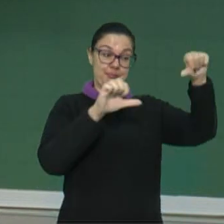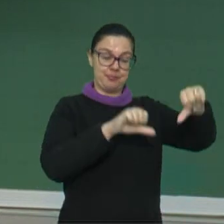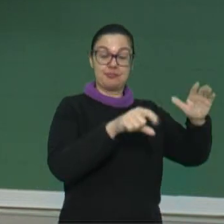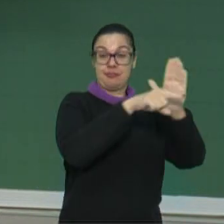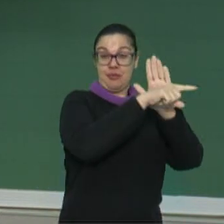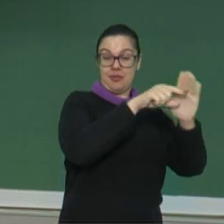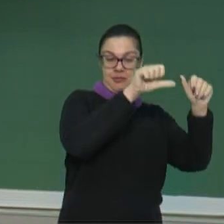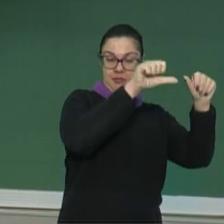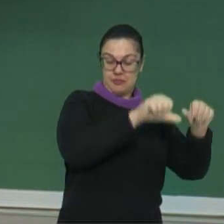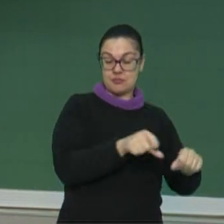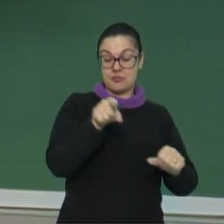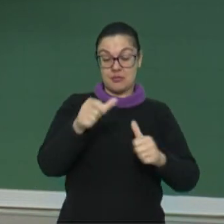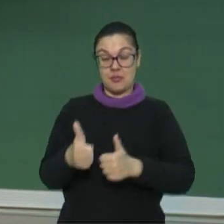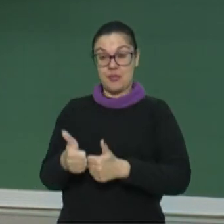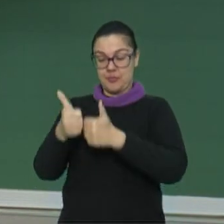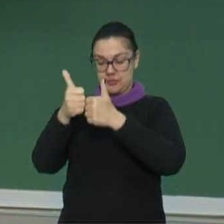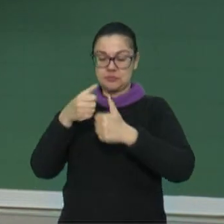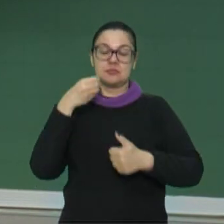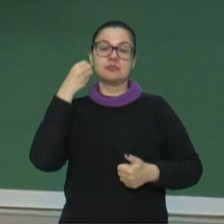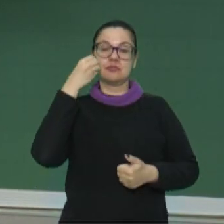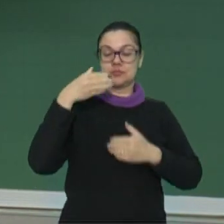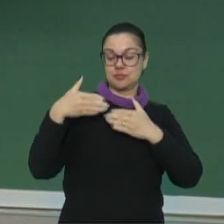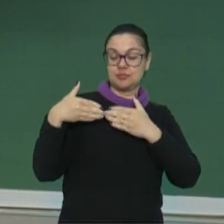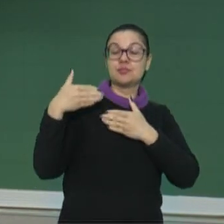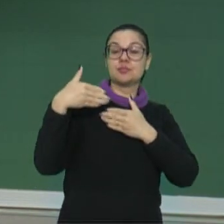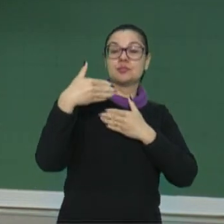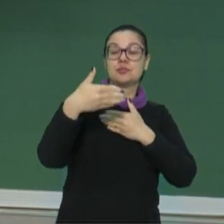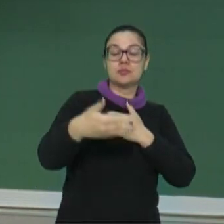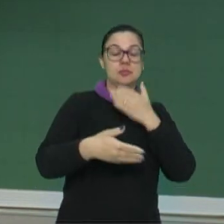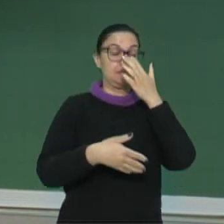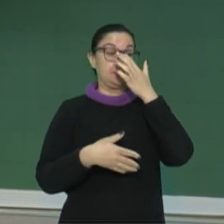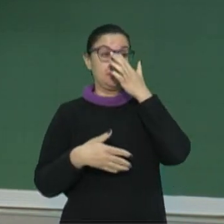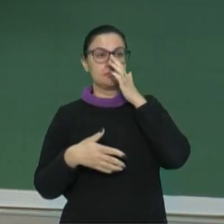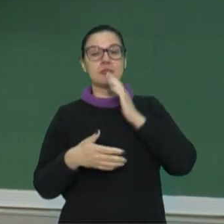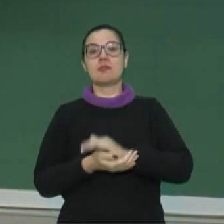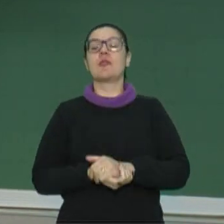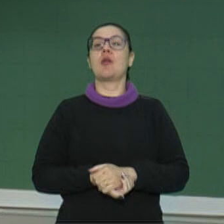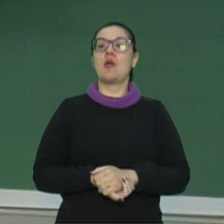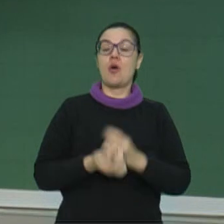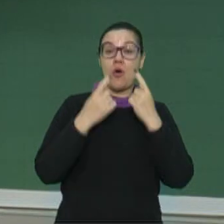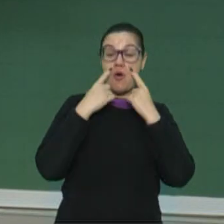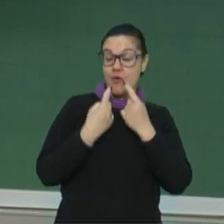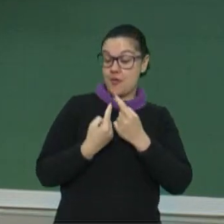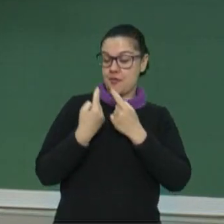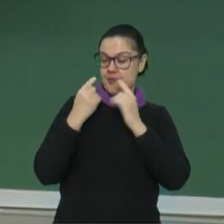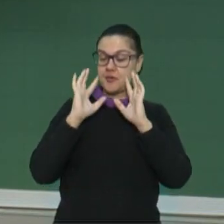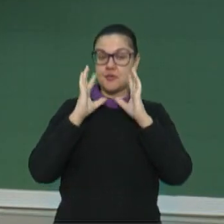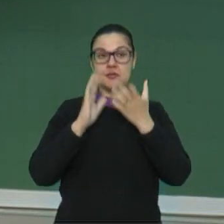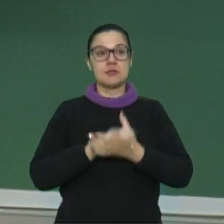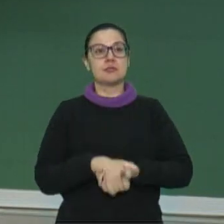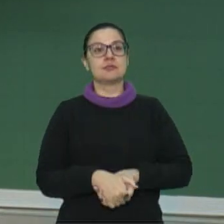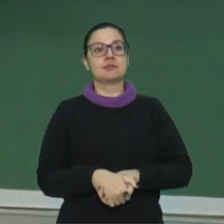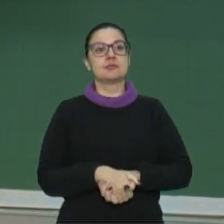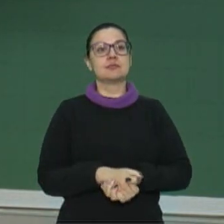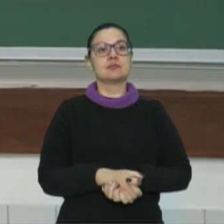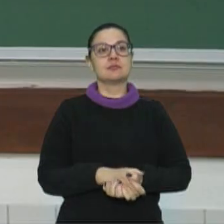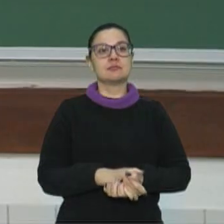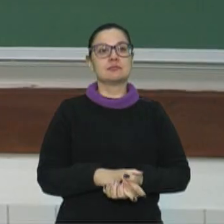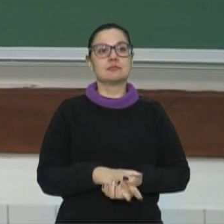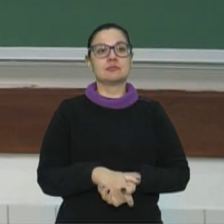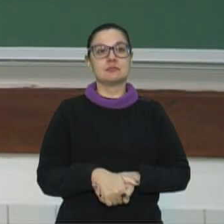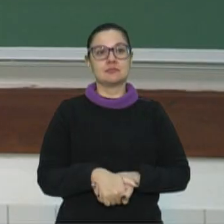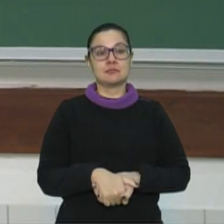negativas. Eles fizeram esse experimento por algum tempo. E, gente, olha o que aconteceu. Olha ali no